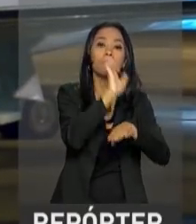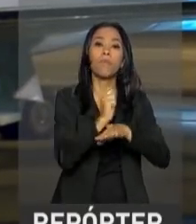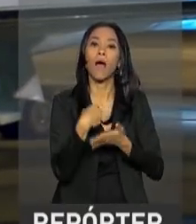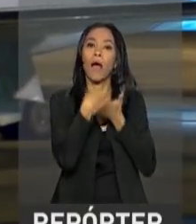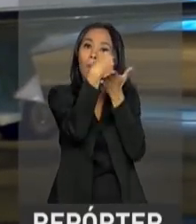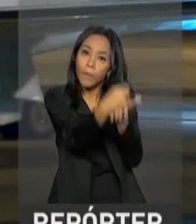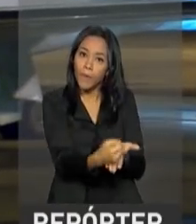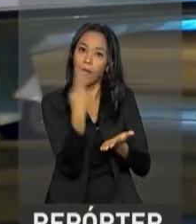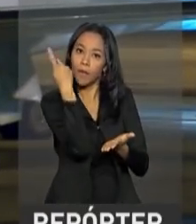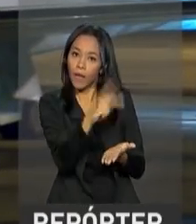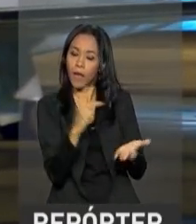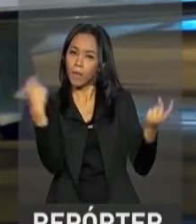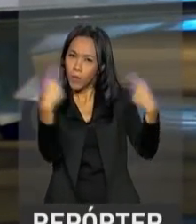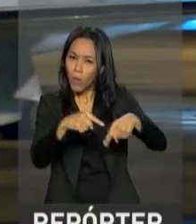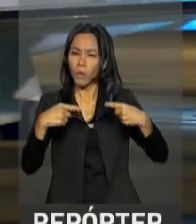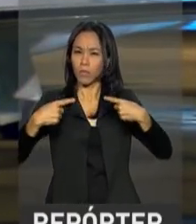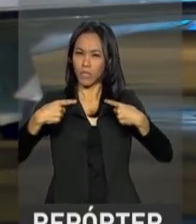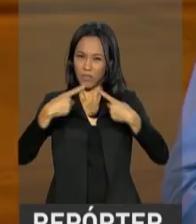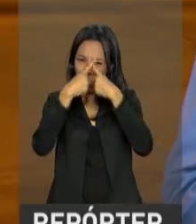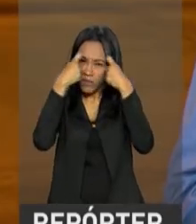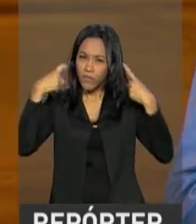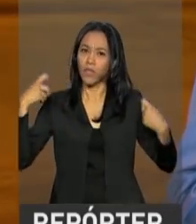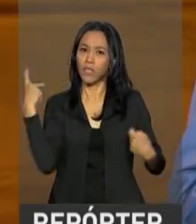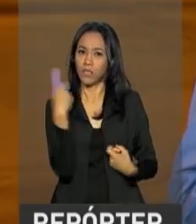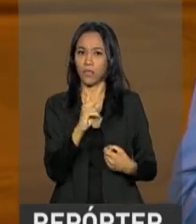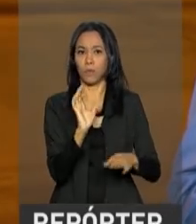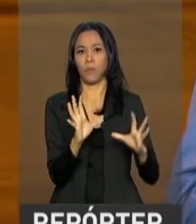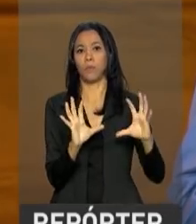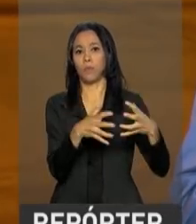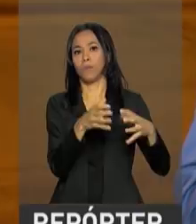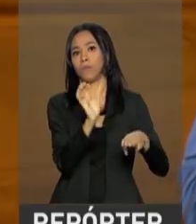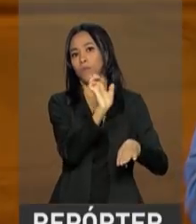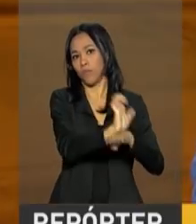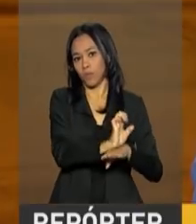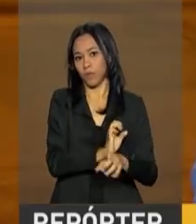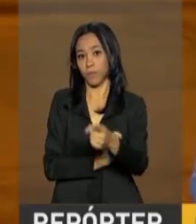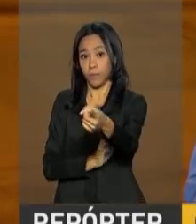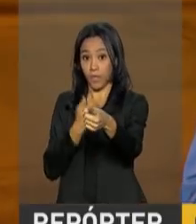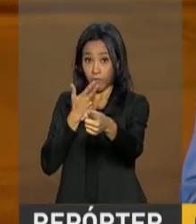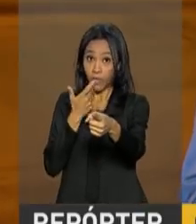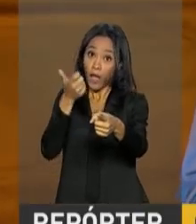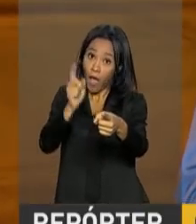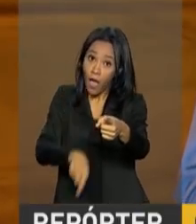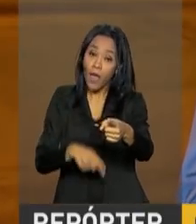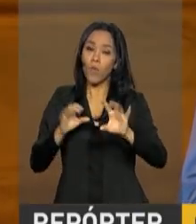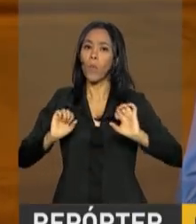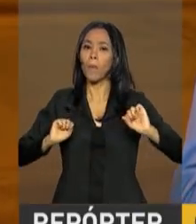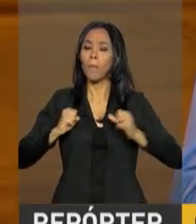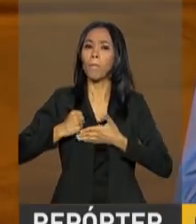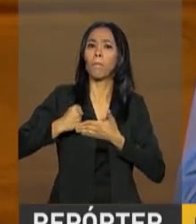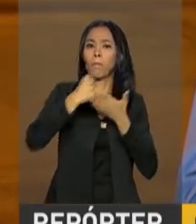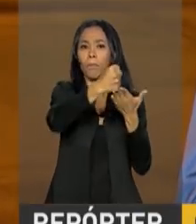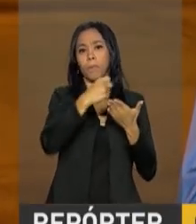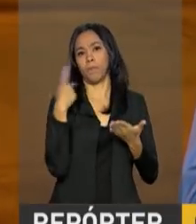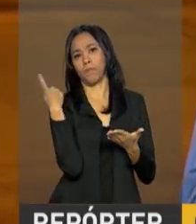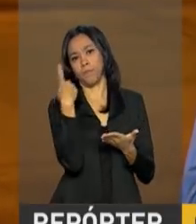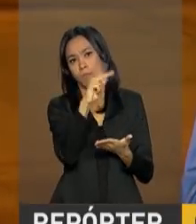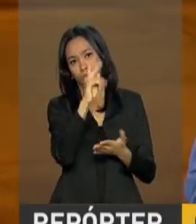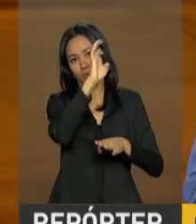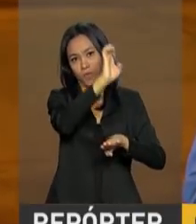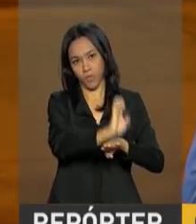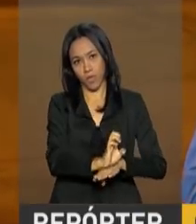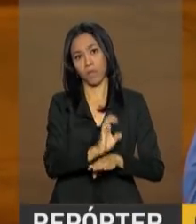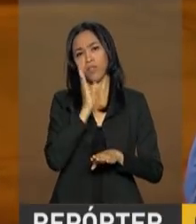no combate ao crime organizado o envio da força tarefa é um reforço para as operações conjuntas de inteligência que já